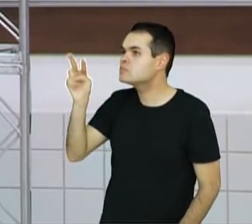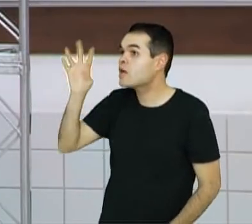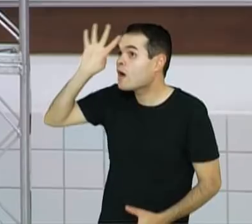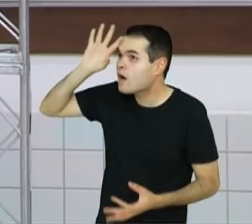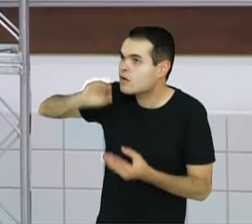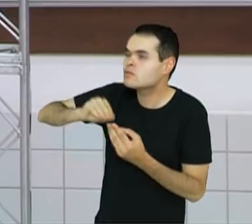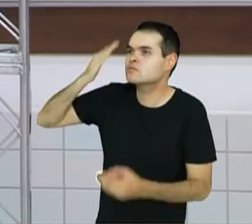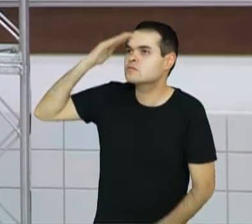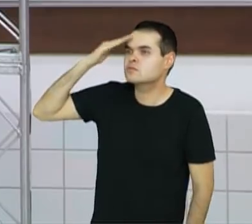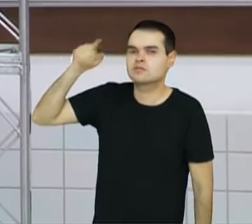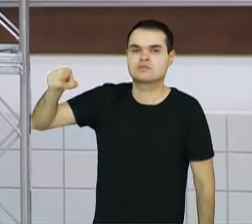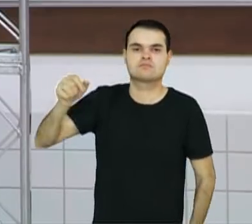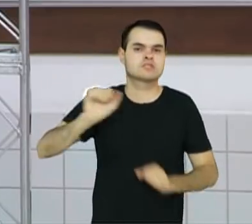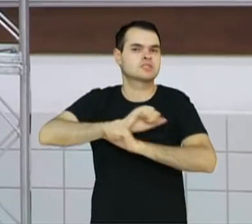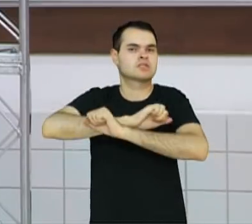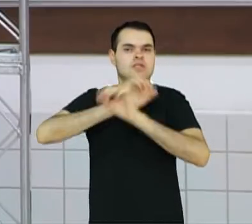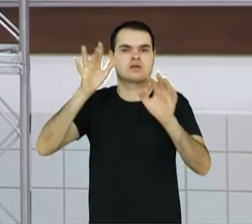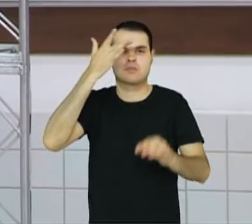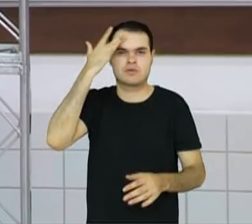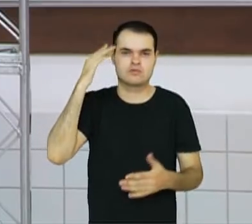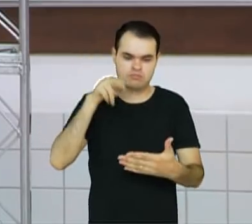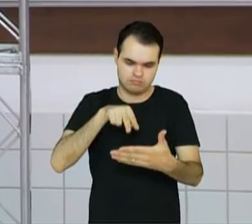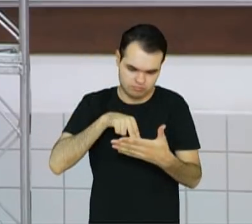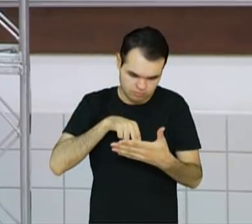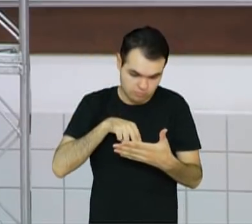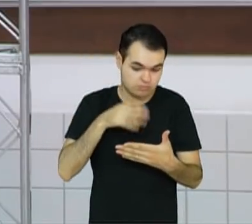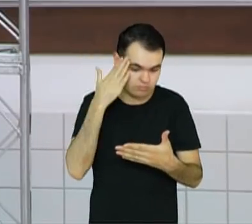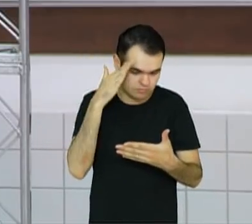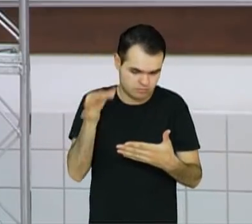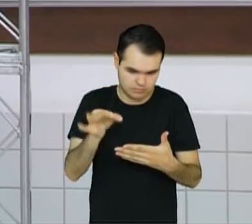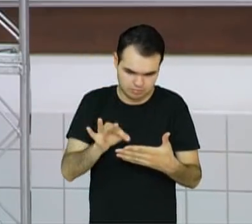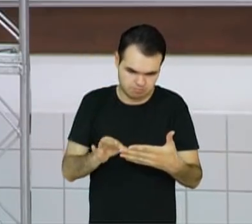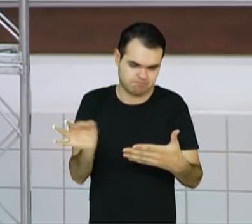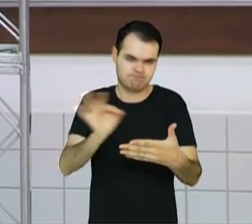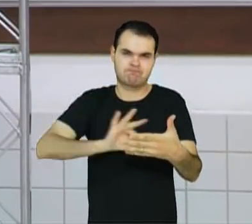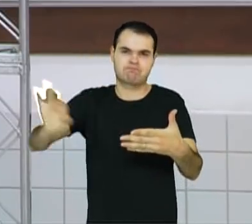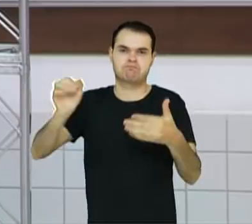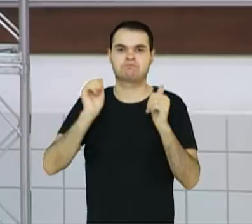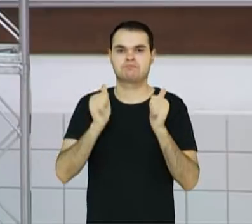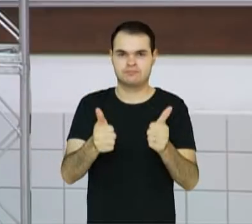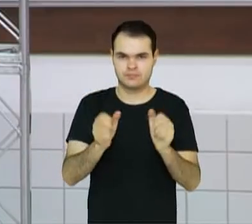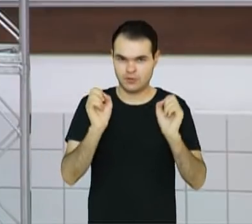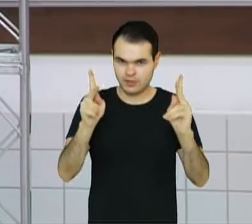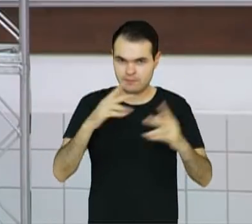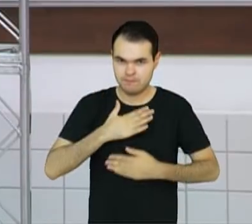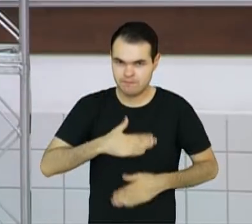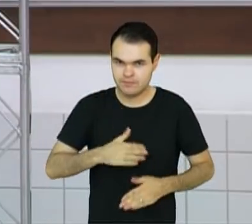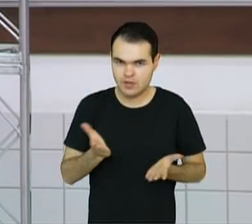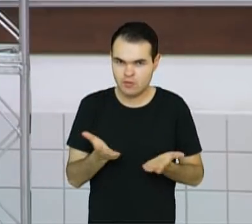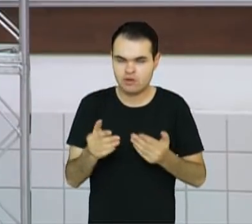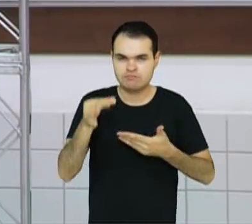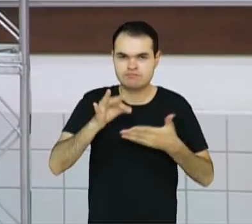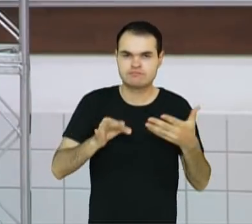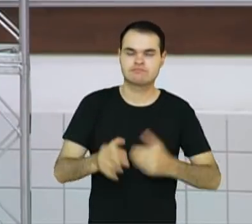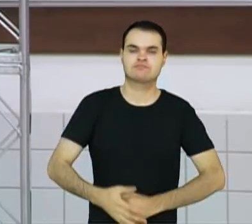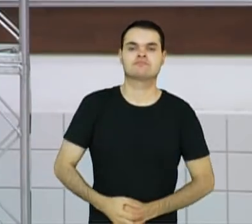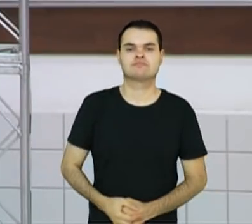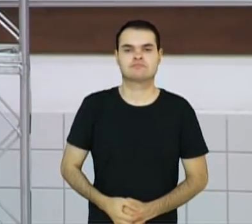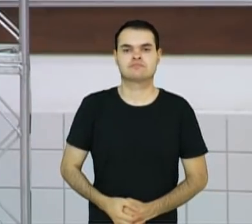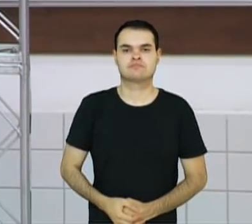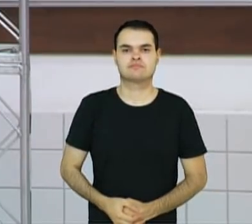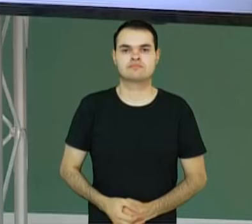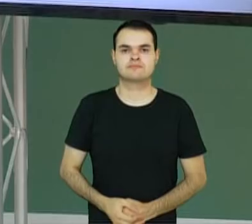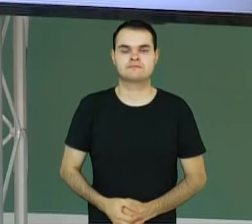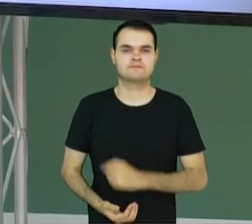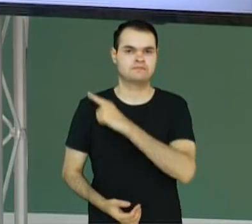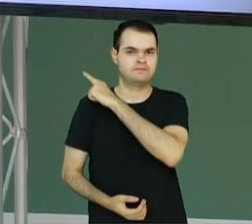o exercício claro e organizado para a pessoa que vai corrigir. Tá bom? Beleza? Tranquilo? Então vamos corrigir.